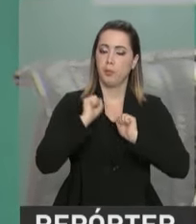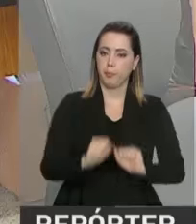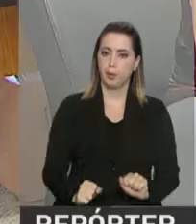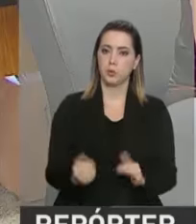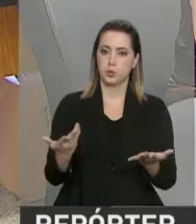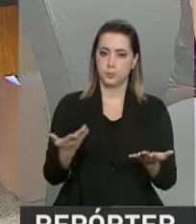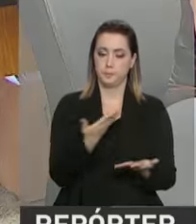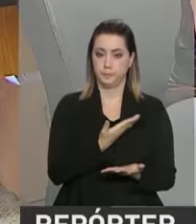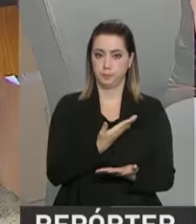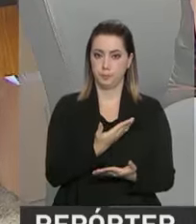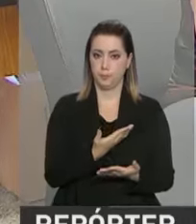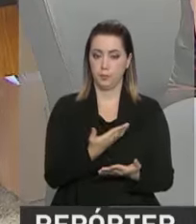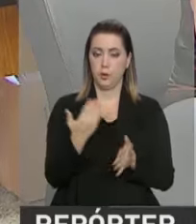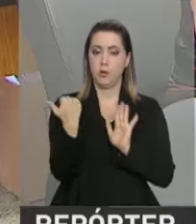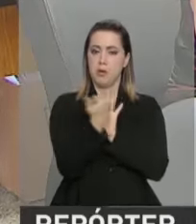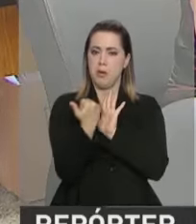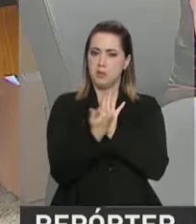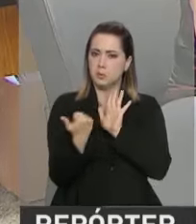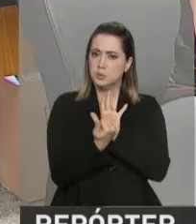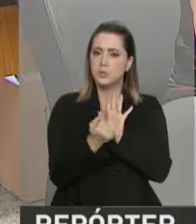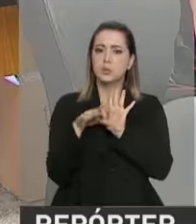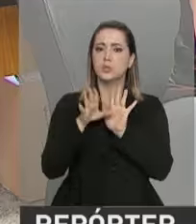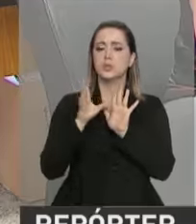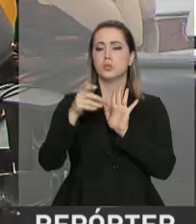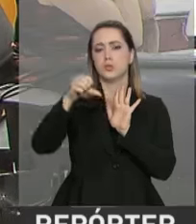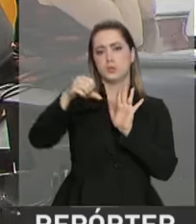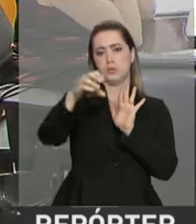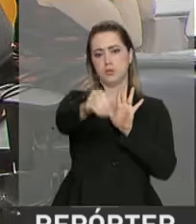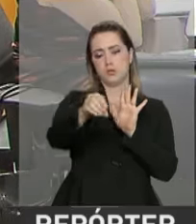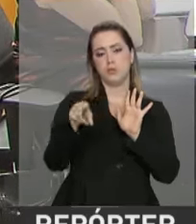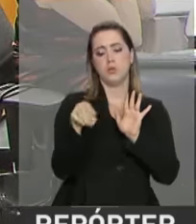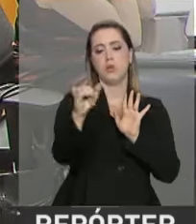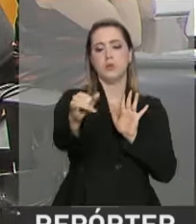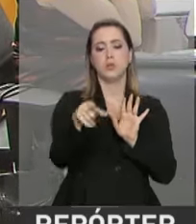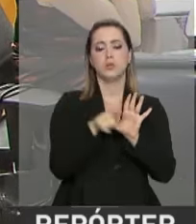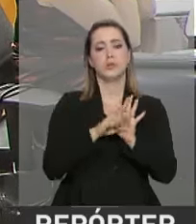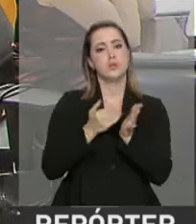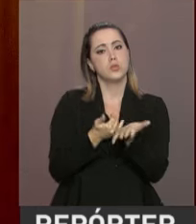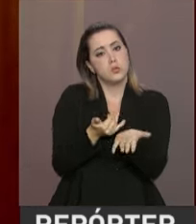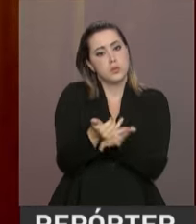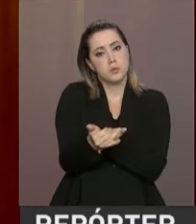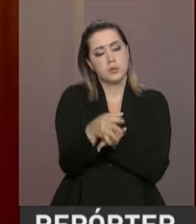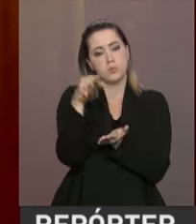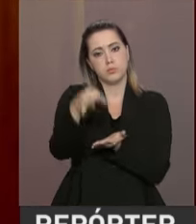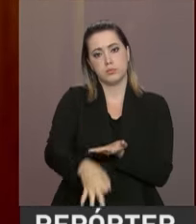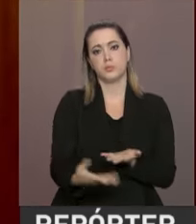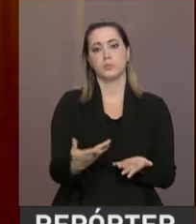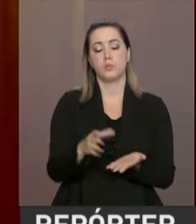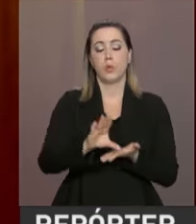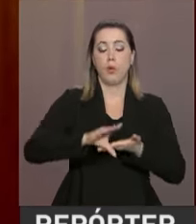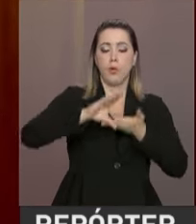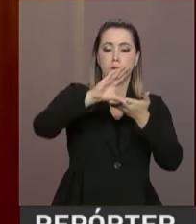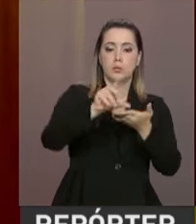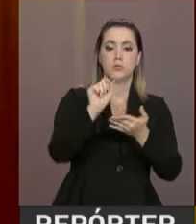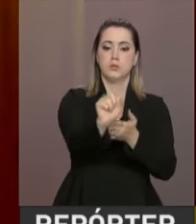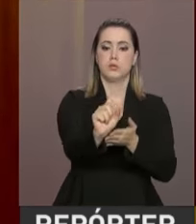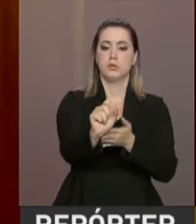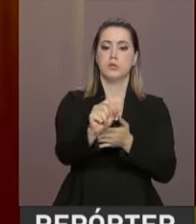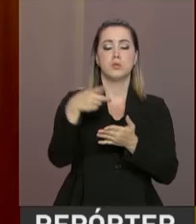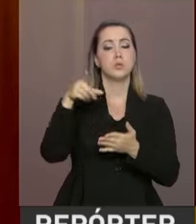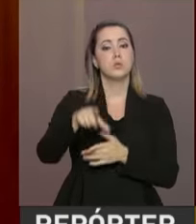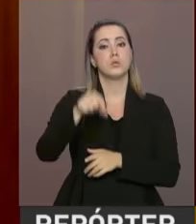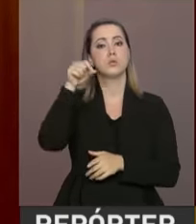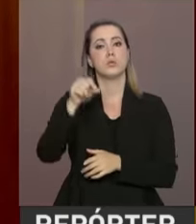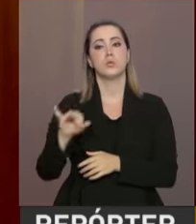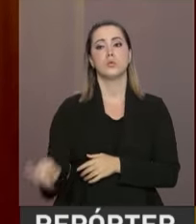admitidas as medidas têm prazo de 90 dias para serem implementadas conselho curador definiu né a taxa